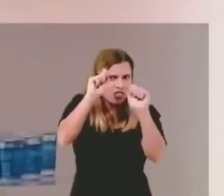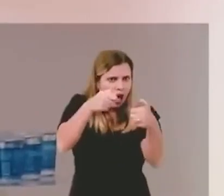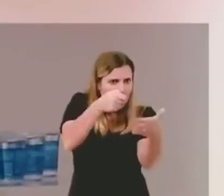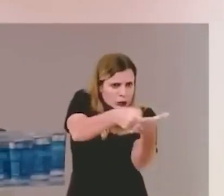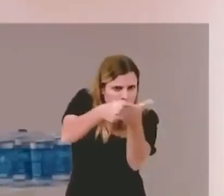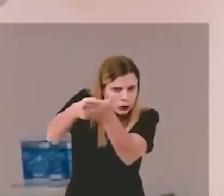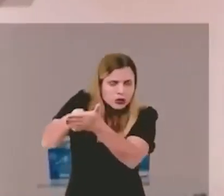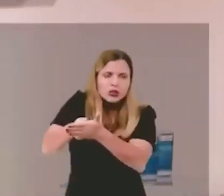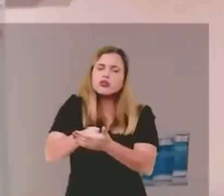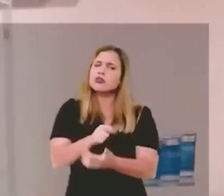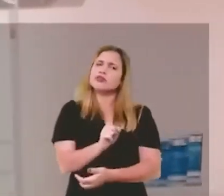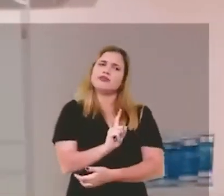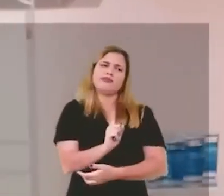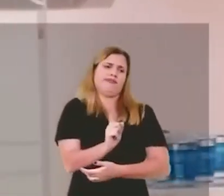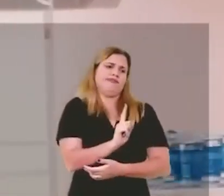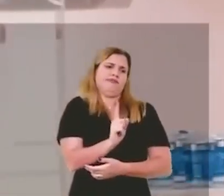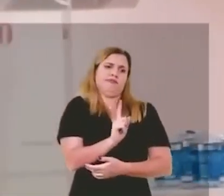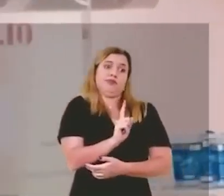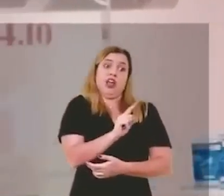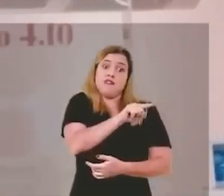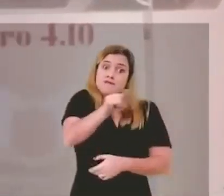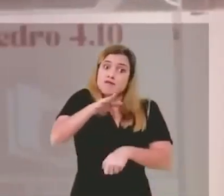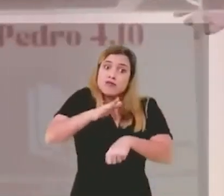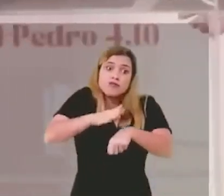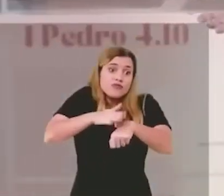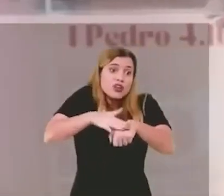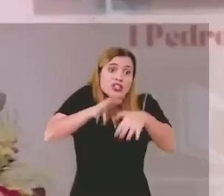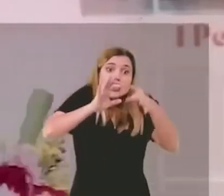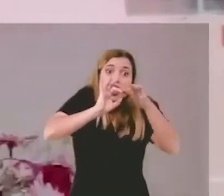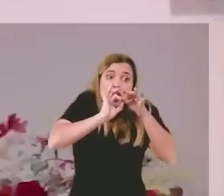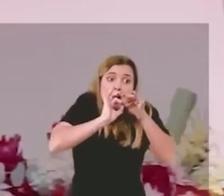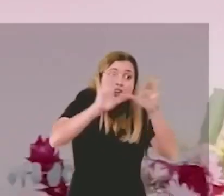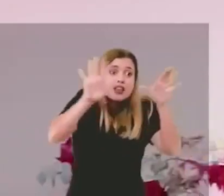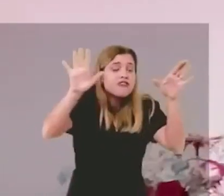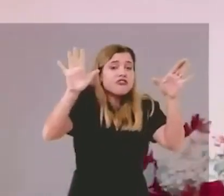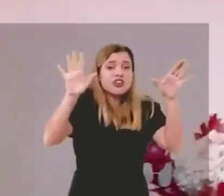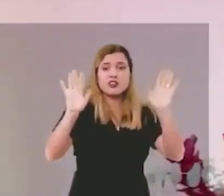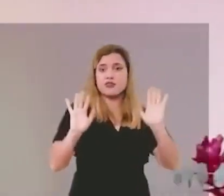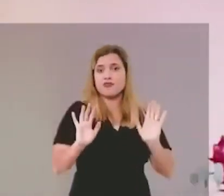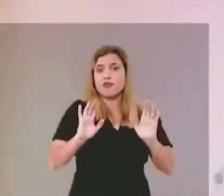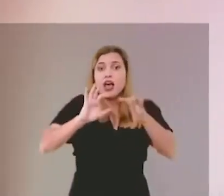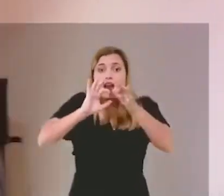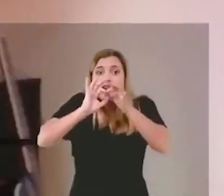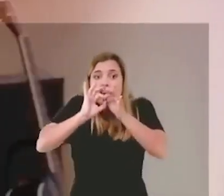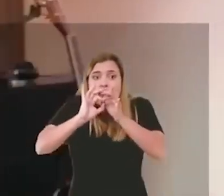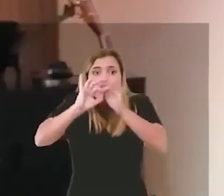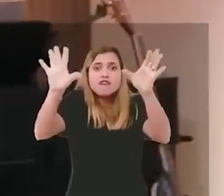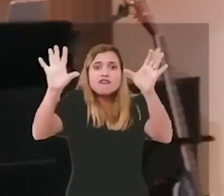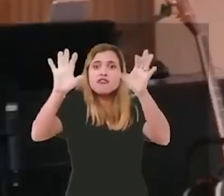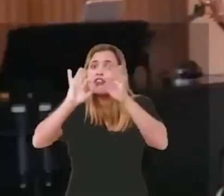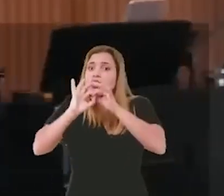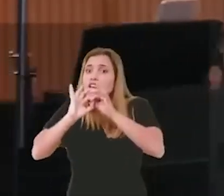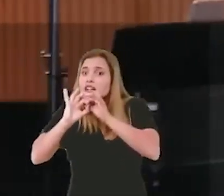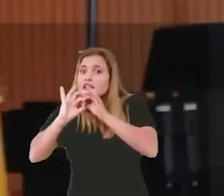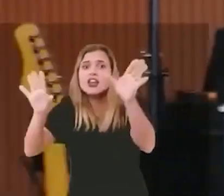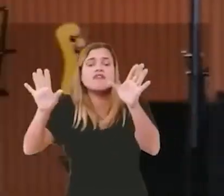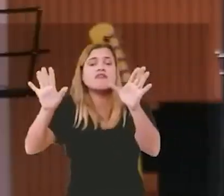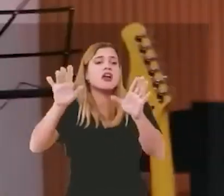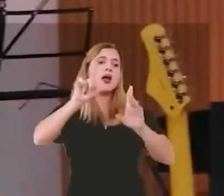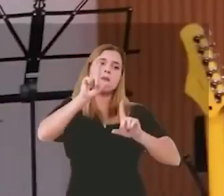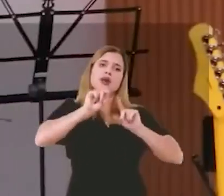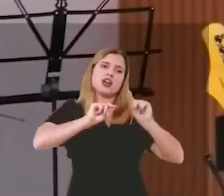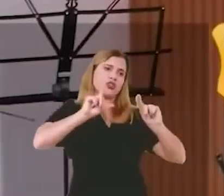apóstolos, nem os pais da igreja, nem os reformadores, nem os avivalistas, nem Pedro, nem Paulo, nem Maria, nem o Papa,